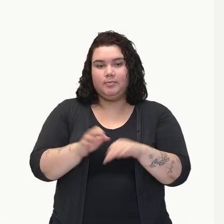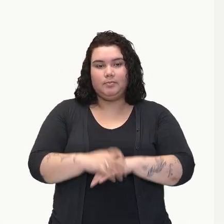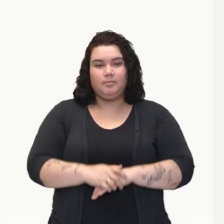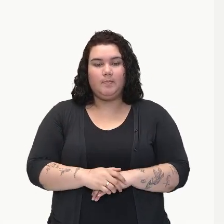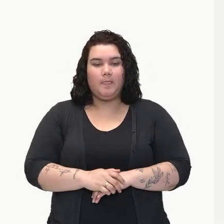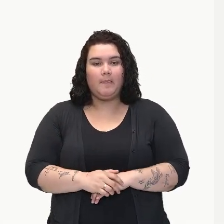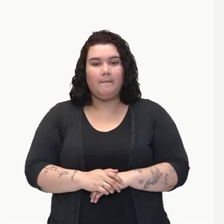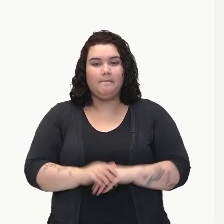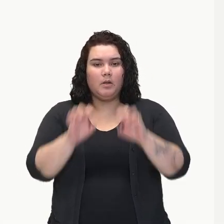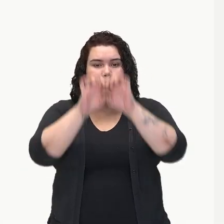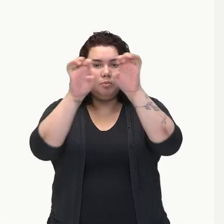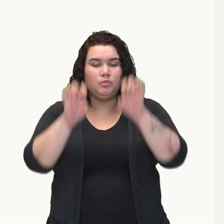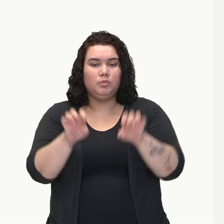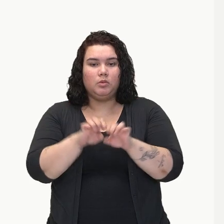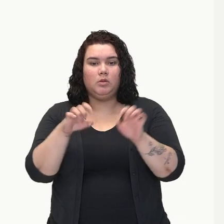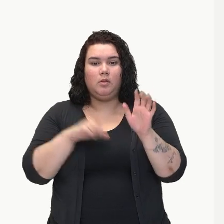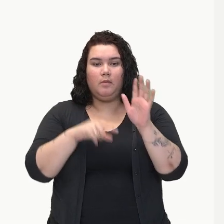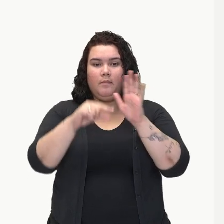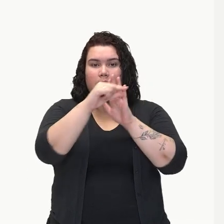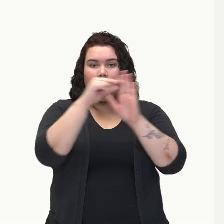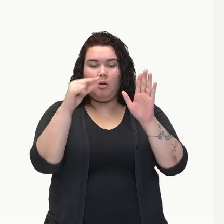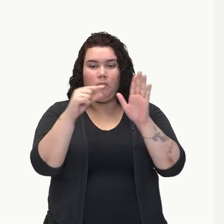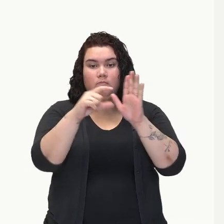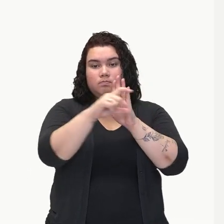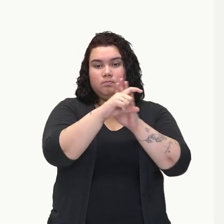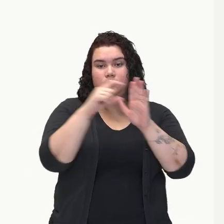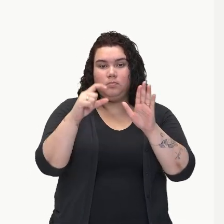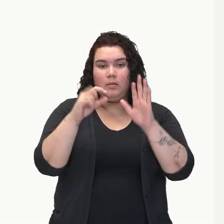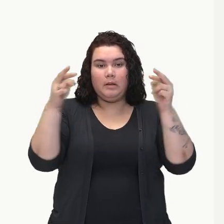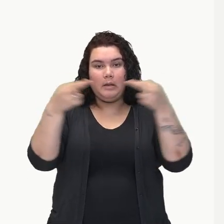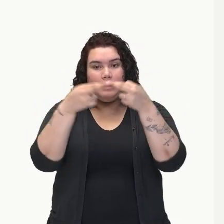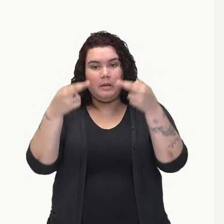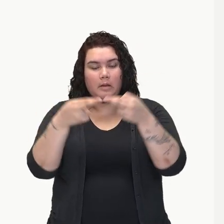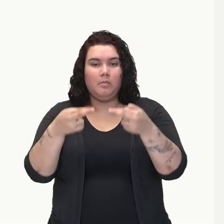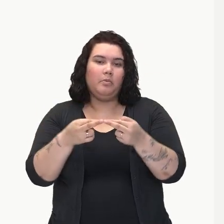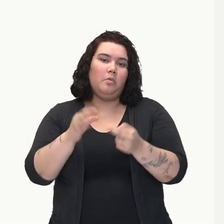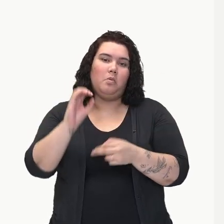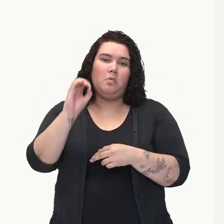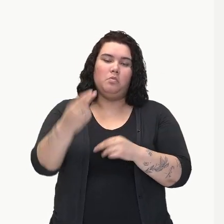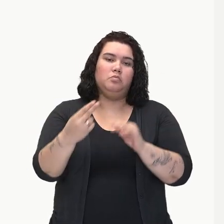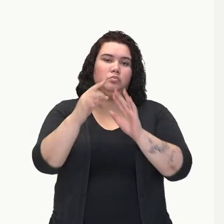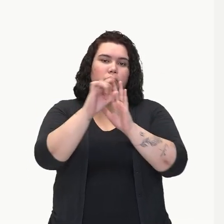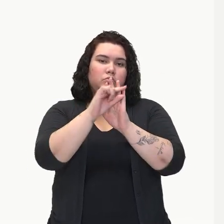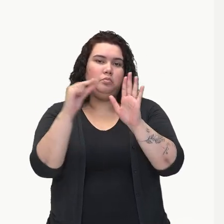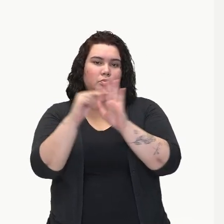tem versos, estrofes, rimas, ou apenas versos brancos.